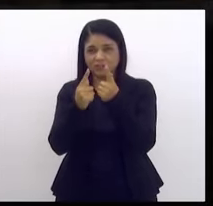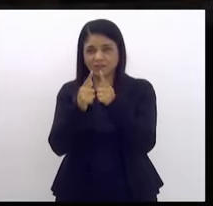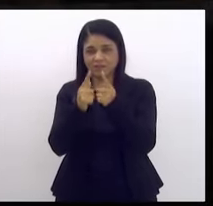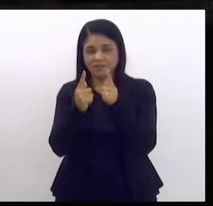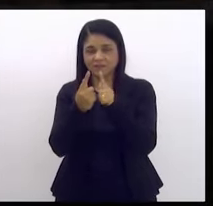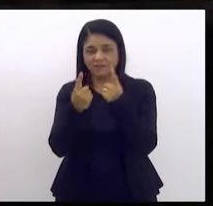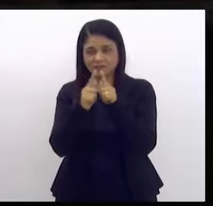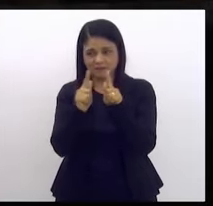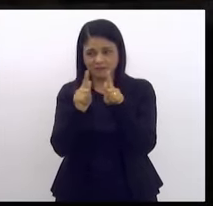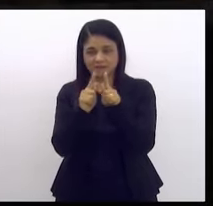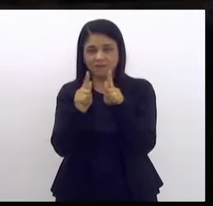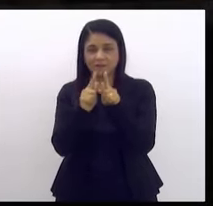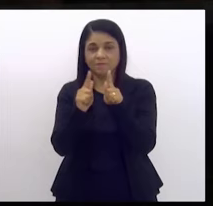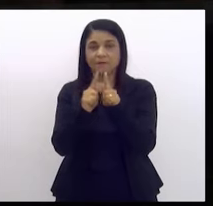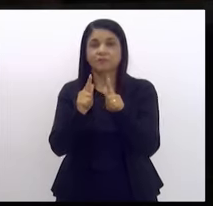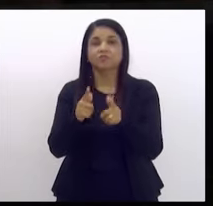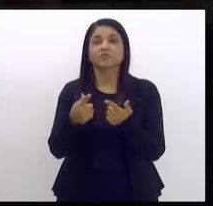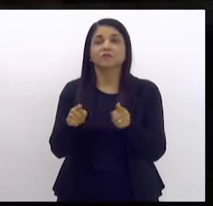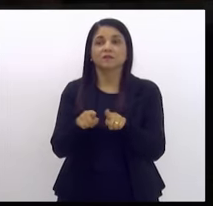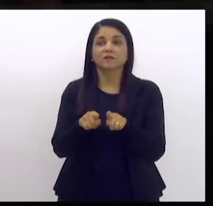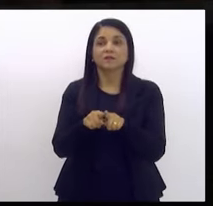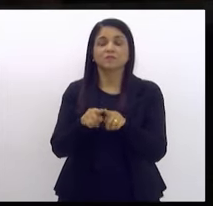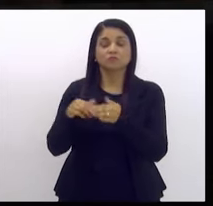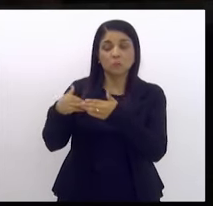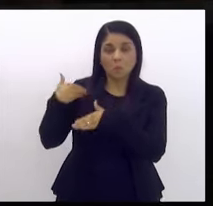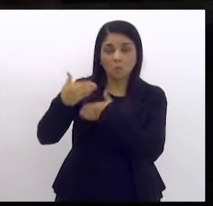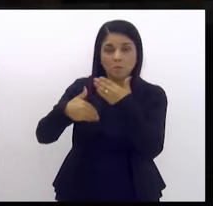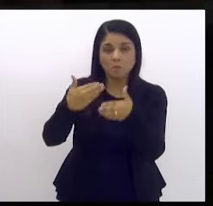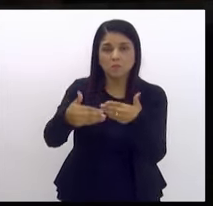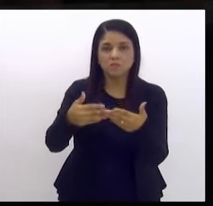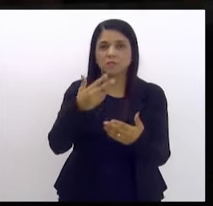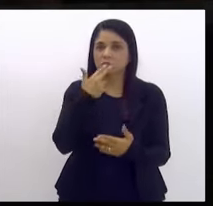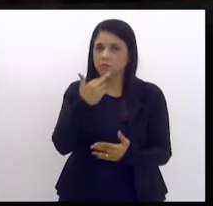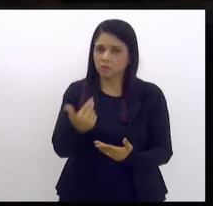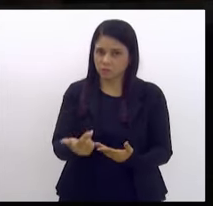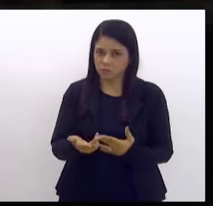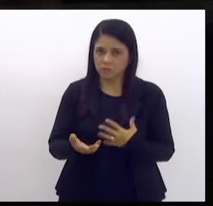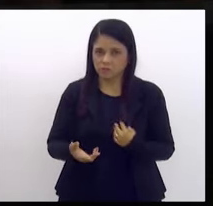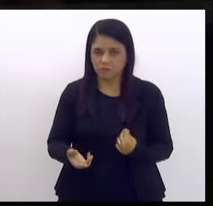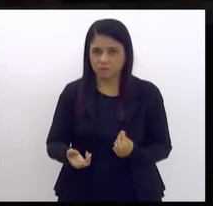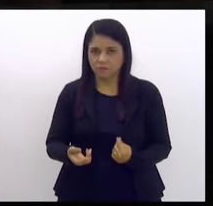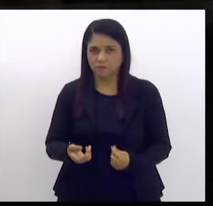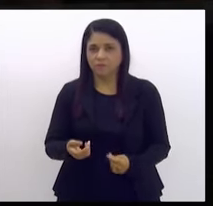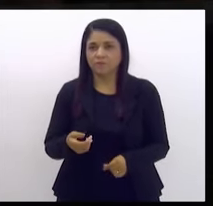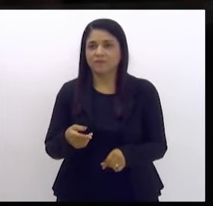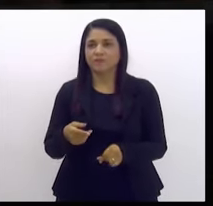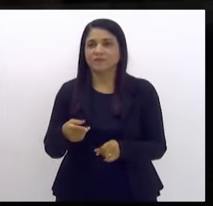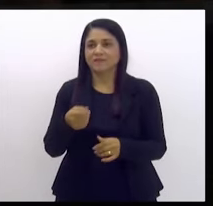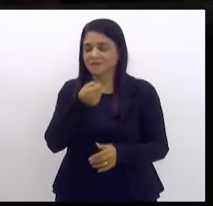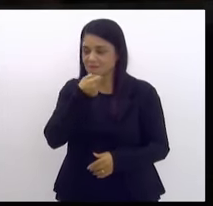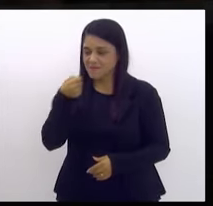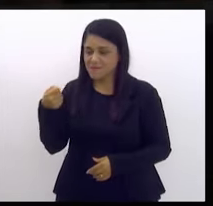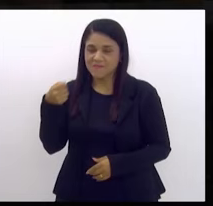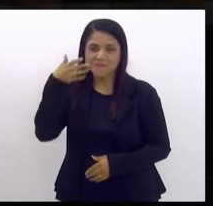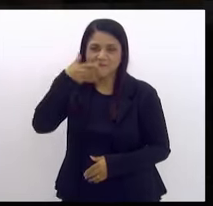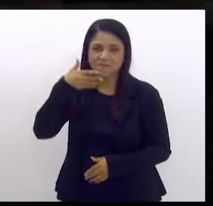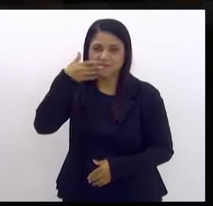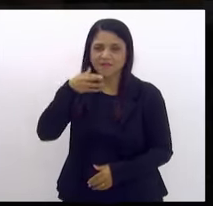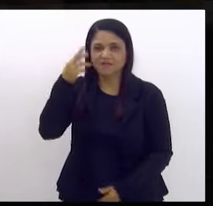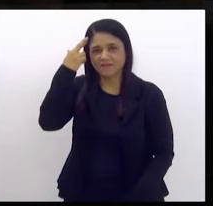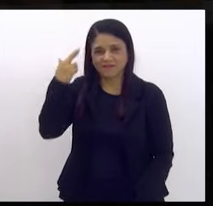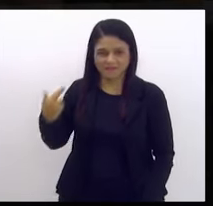dá conta de todos os fenômenos e processos linguísticos. concedendo uma parte aqui à deputada Renata